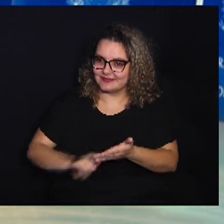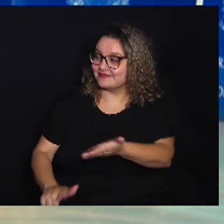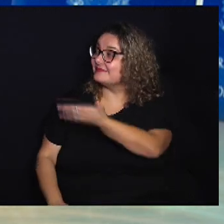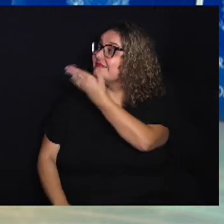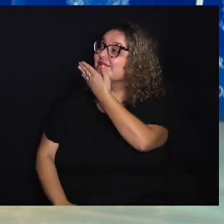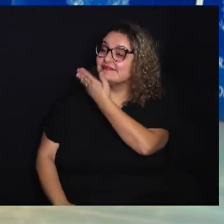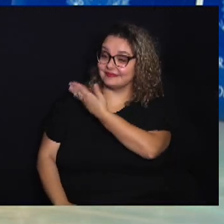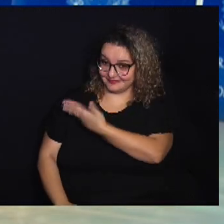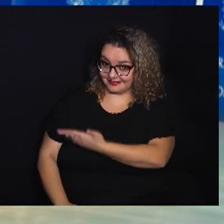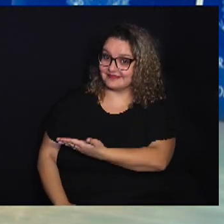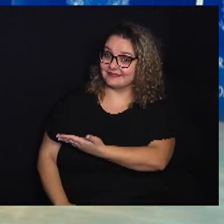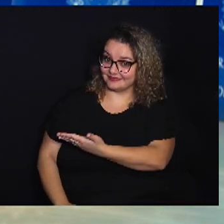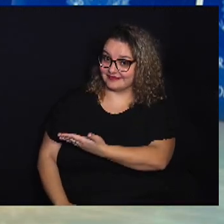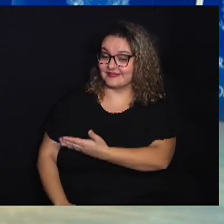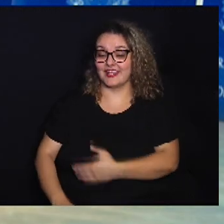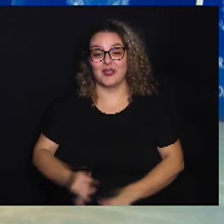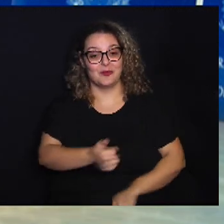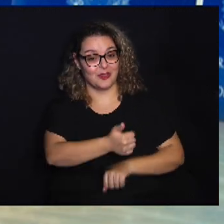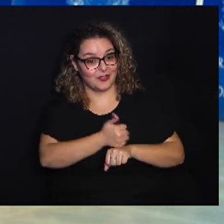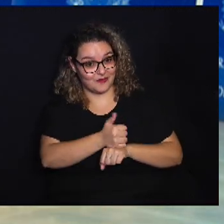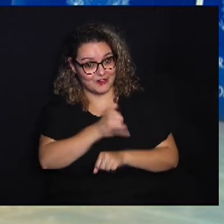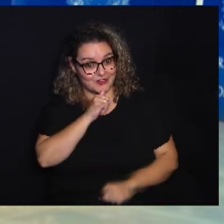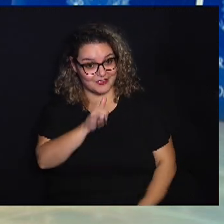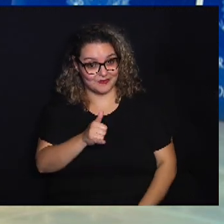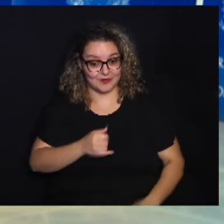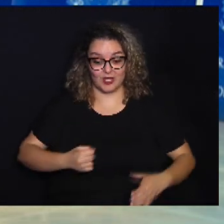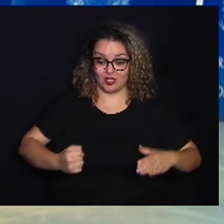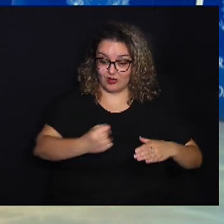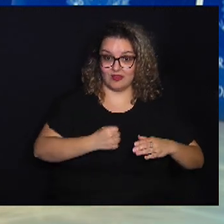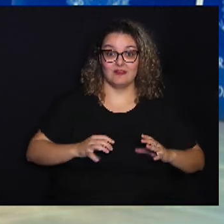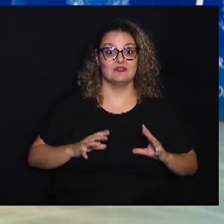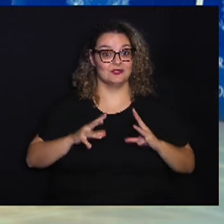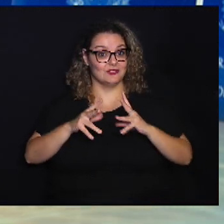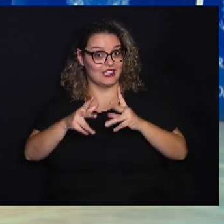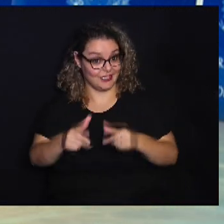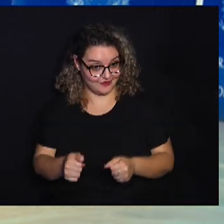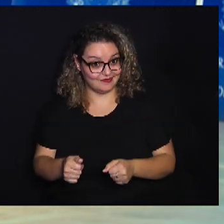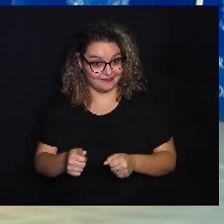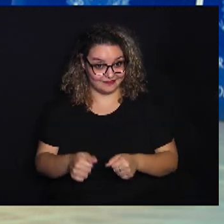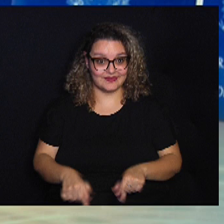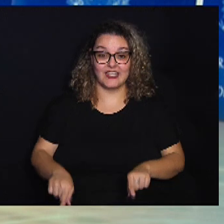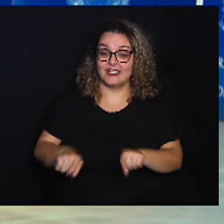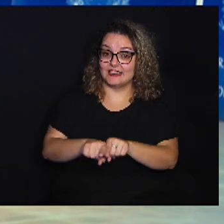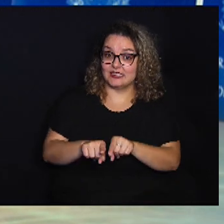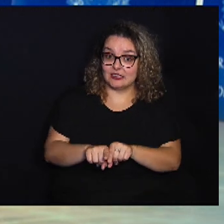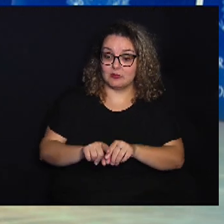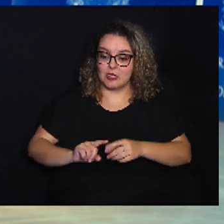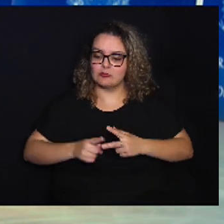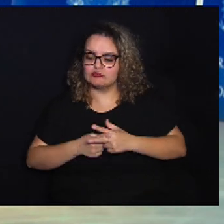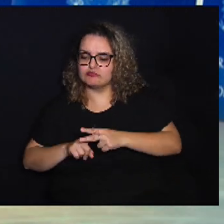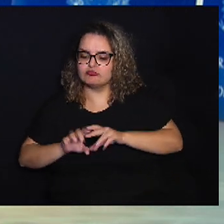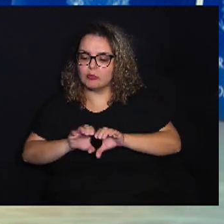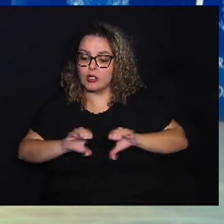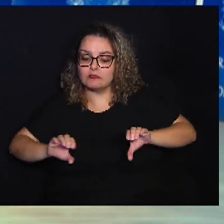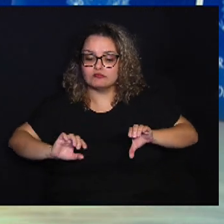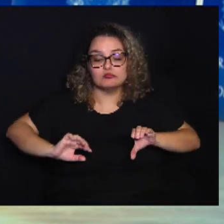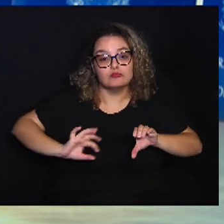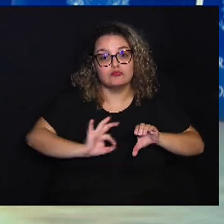limpeza, eletricista, cozinheiro geral, encanador,